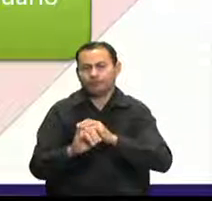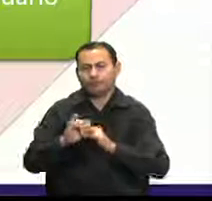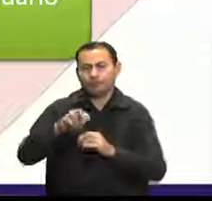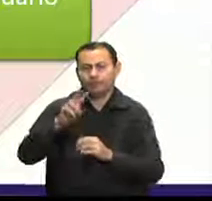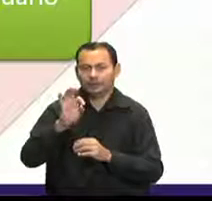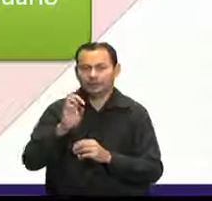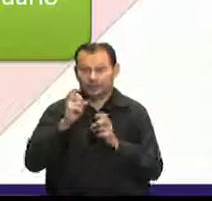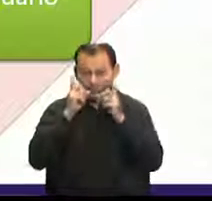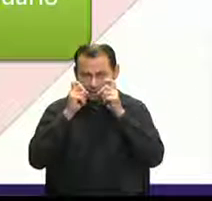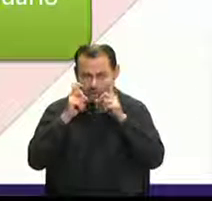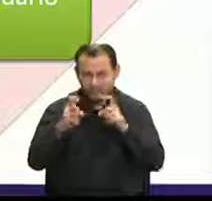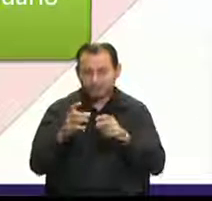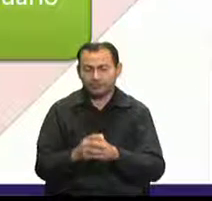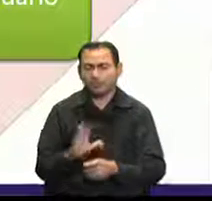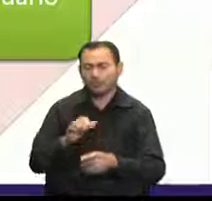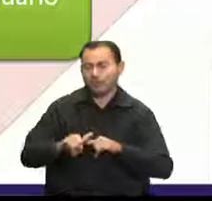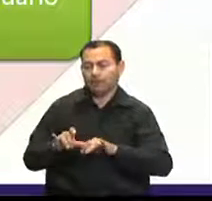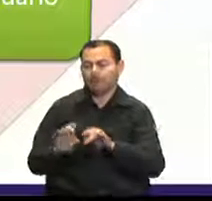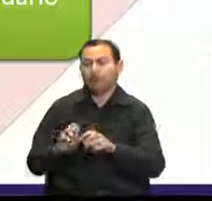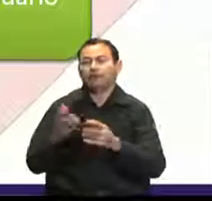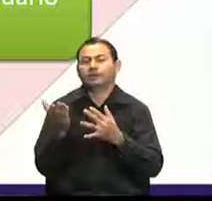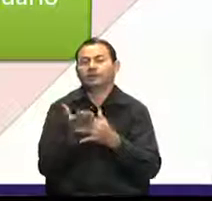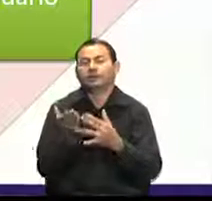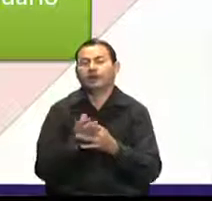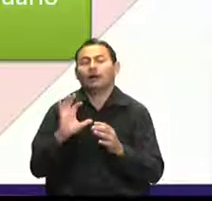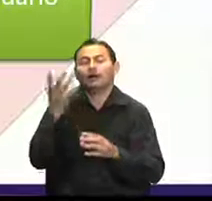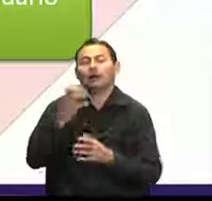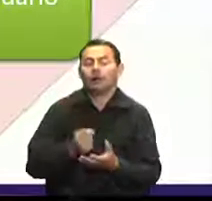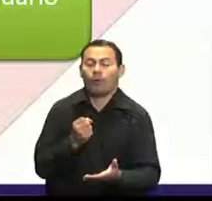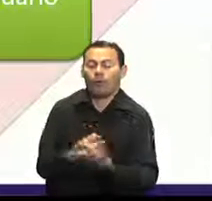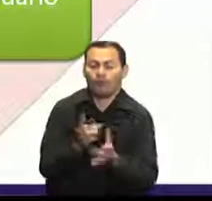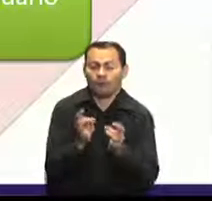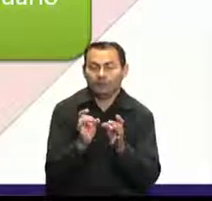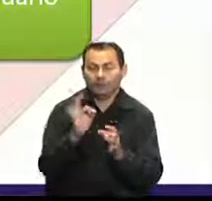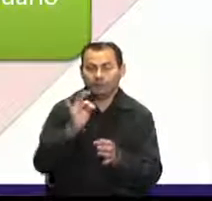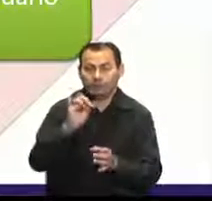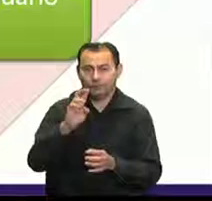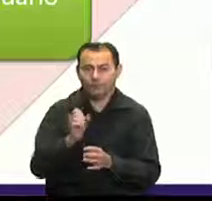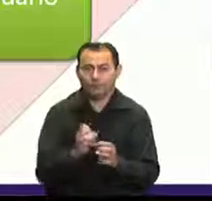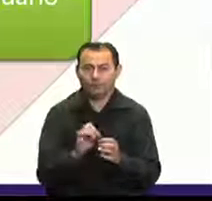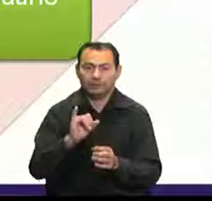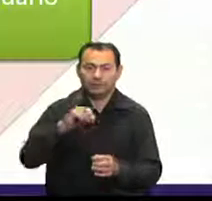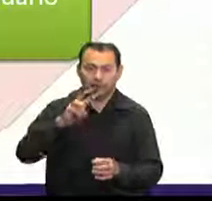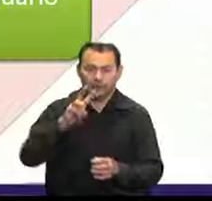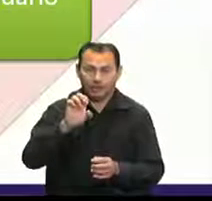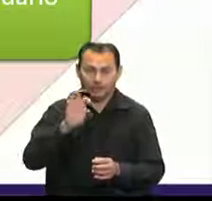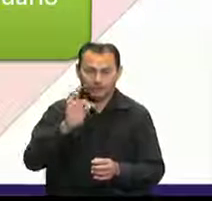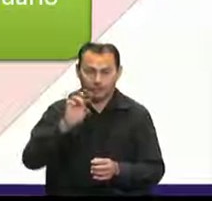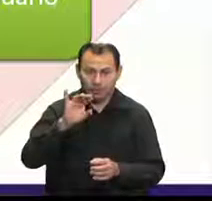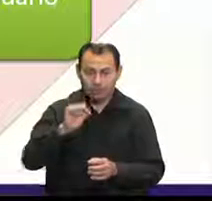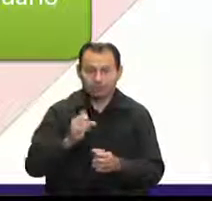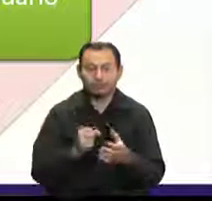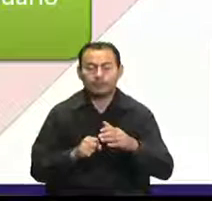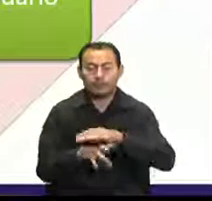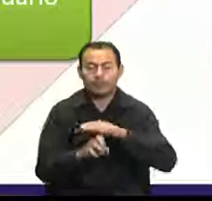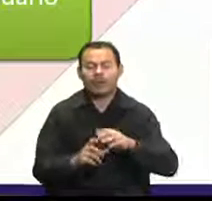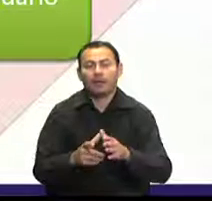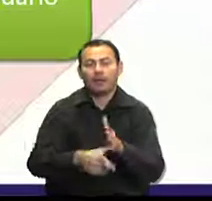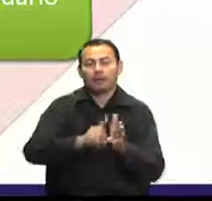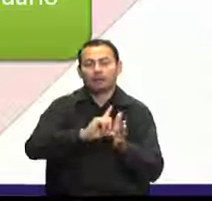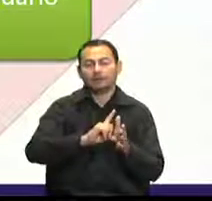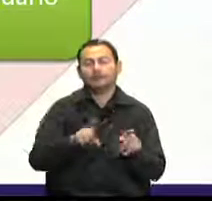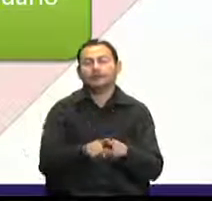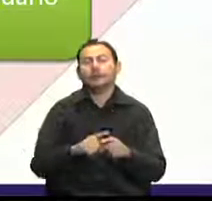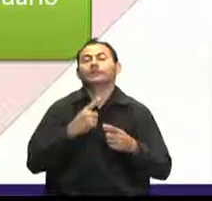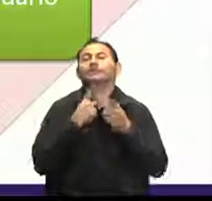interessados já no mercado secundário ocorre às compra e venda de títulos de investidores que possuem ações adquiridas anteriormente